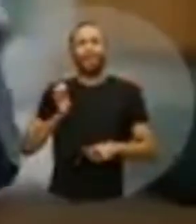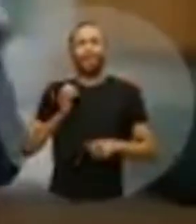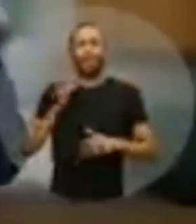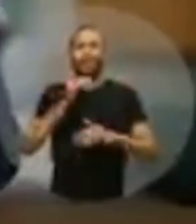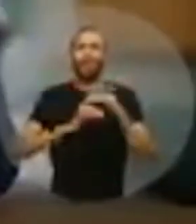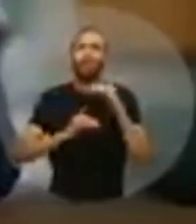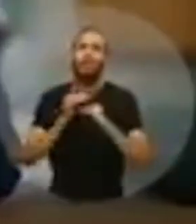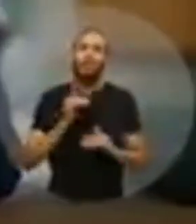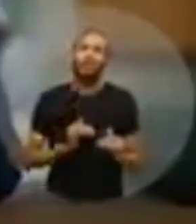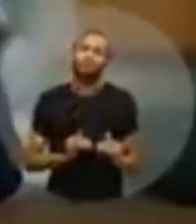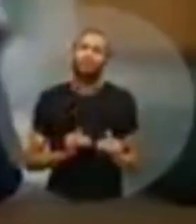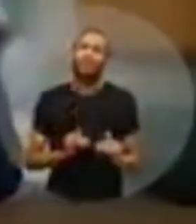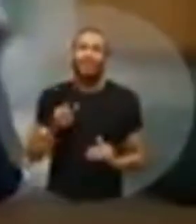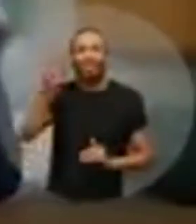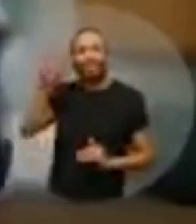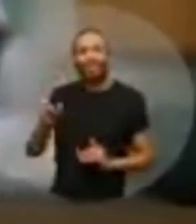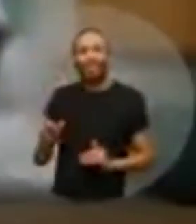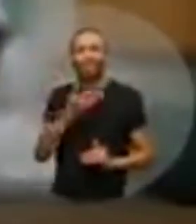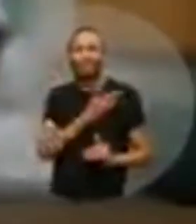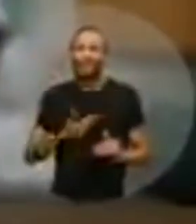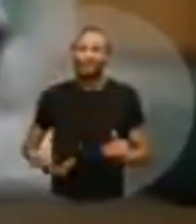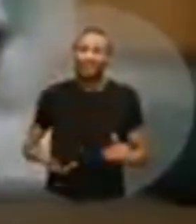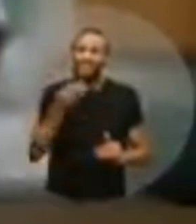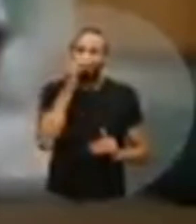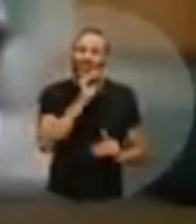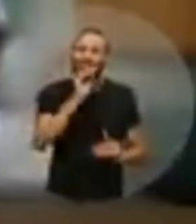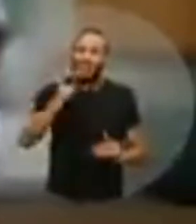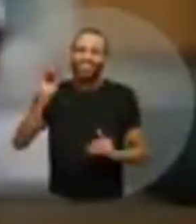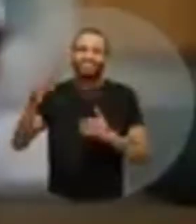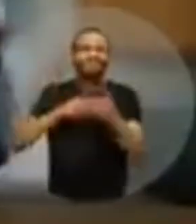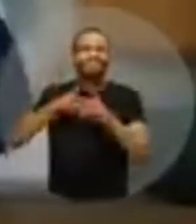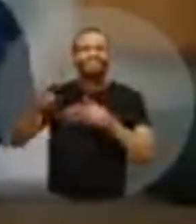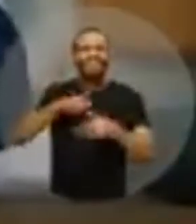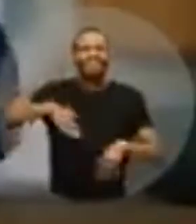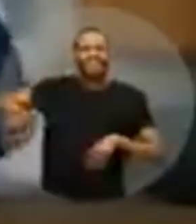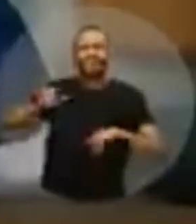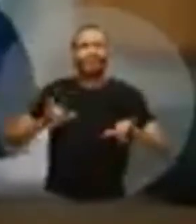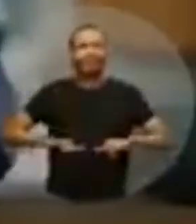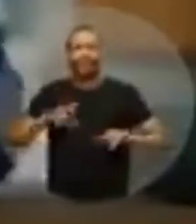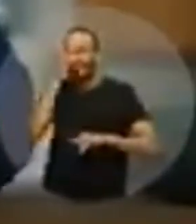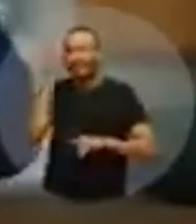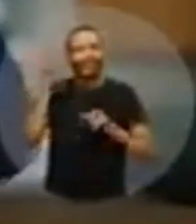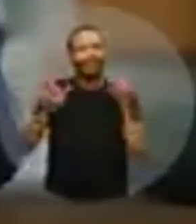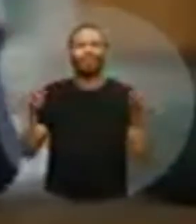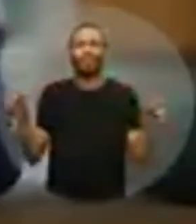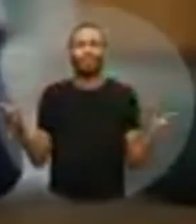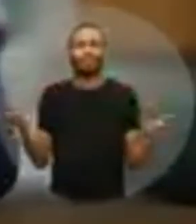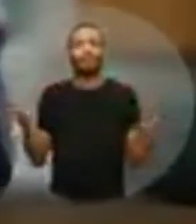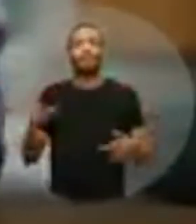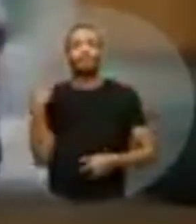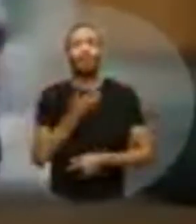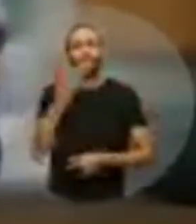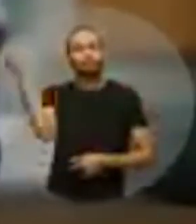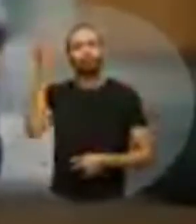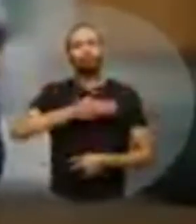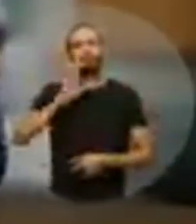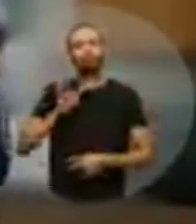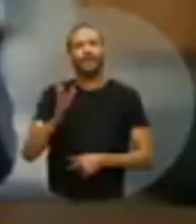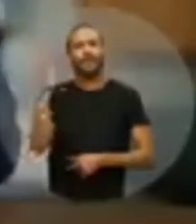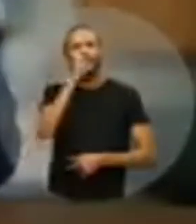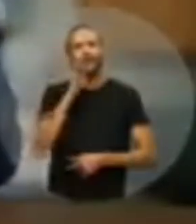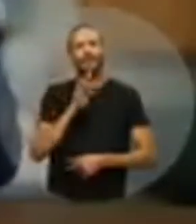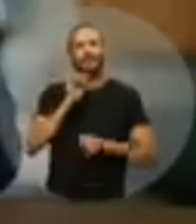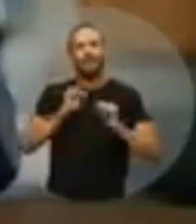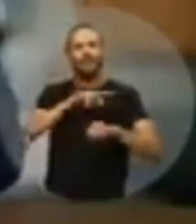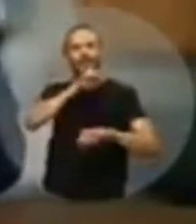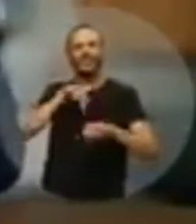rico retrocedeu tanto? Como pode um governante não se importar com o sofrimento de tanta gente? Provamos que